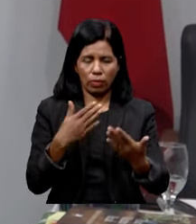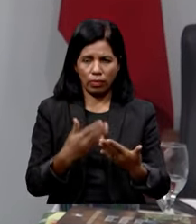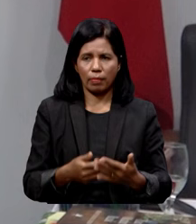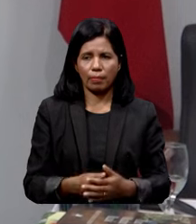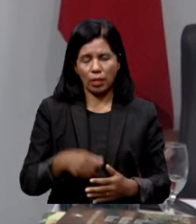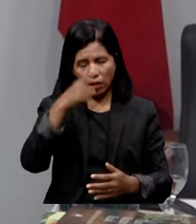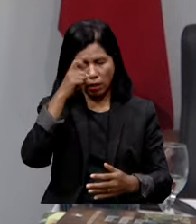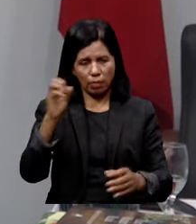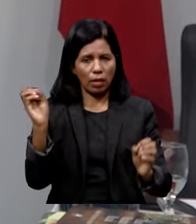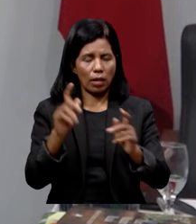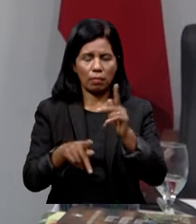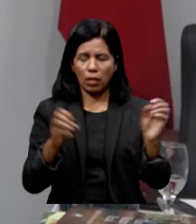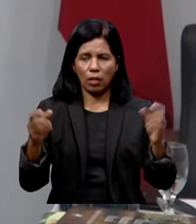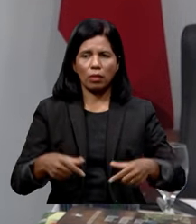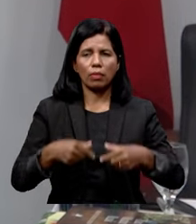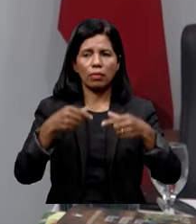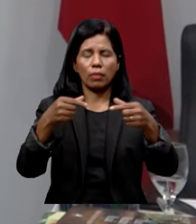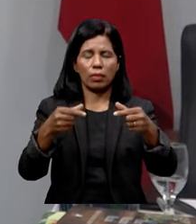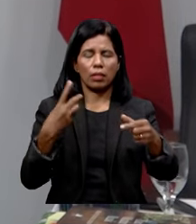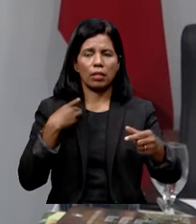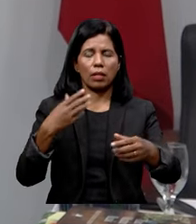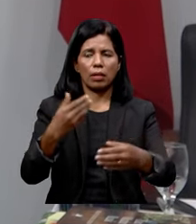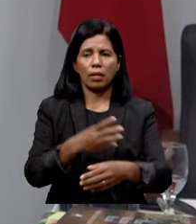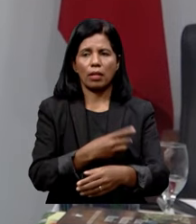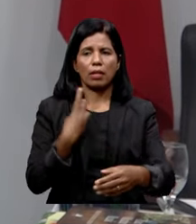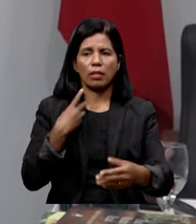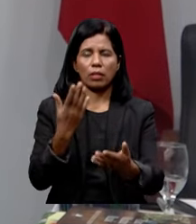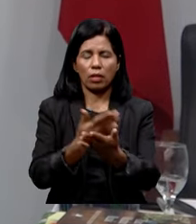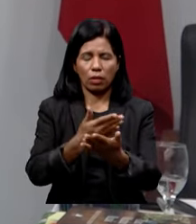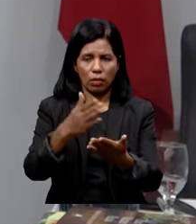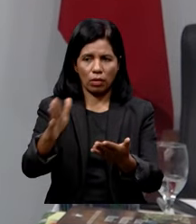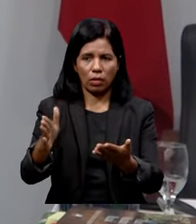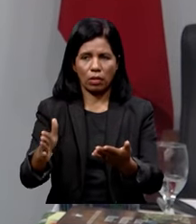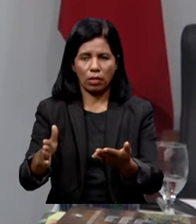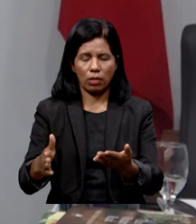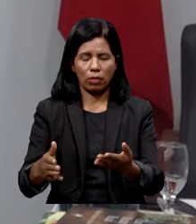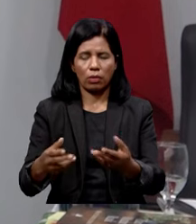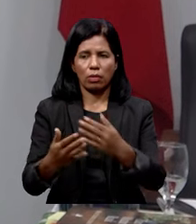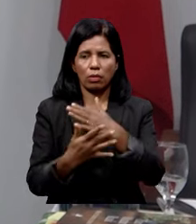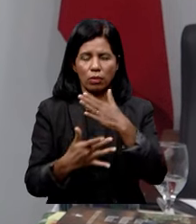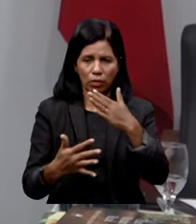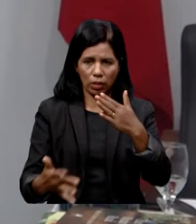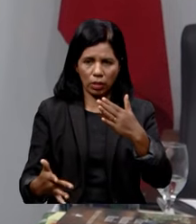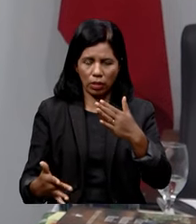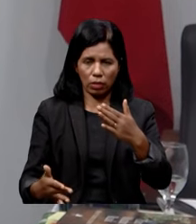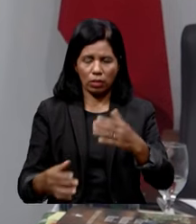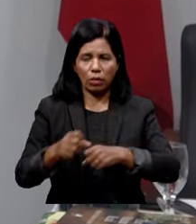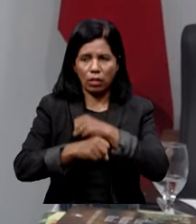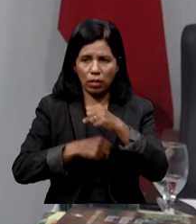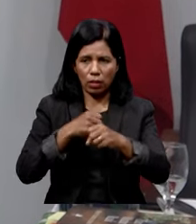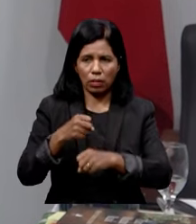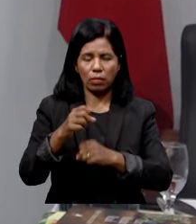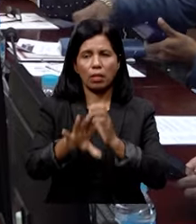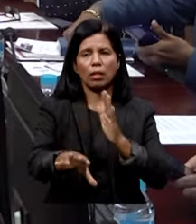Também é uma lafoba ita e a bandeza. Ita sosa o de ran o de terus